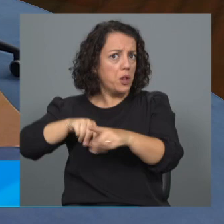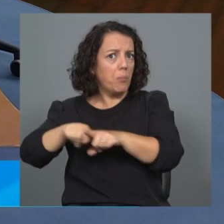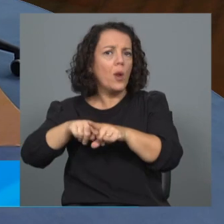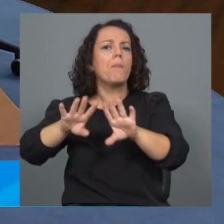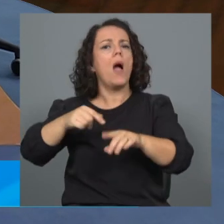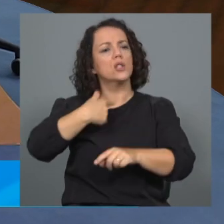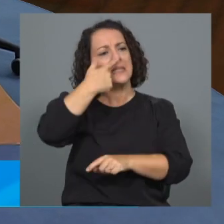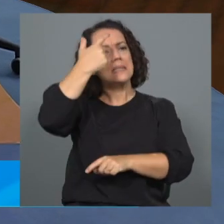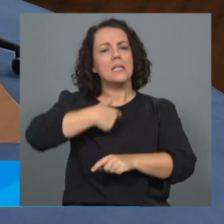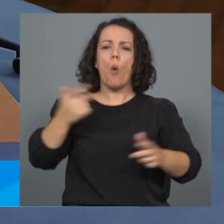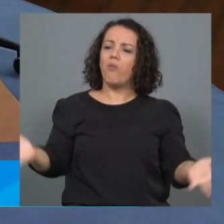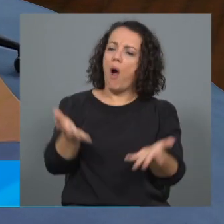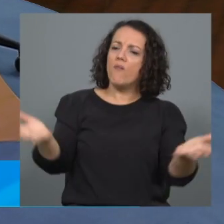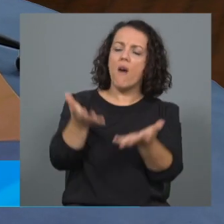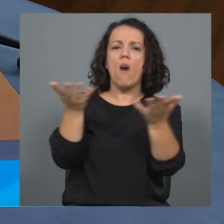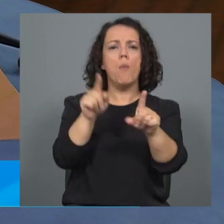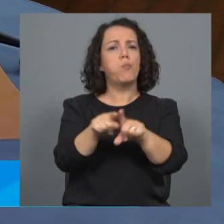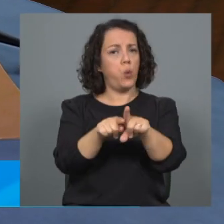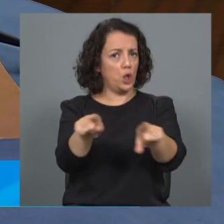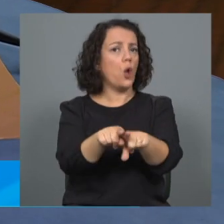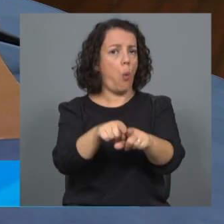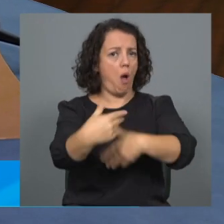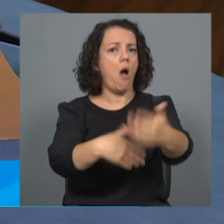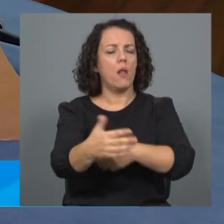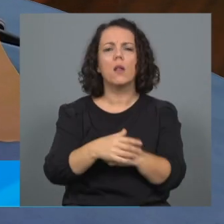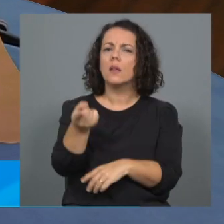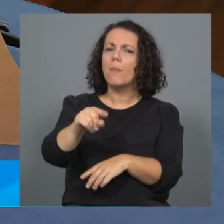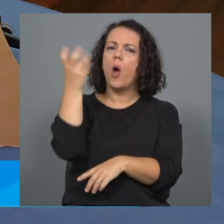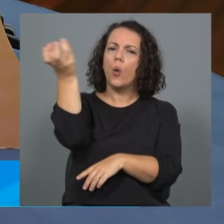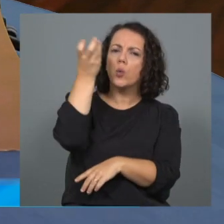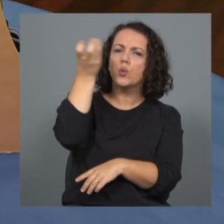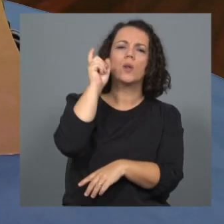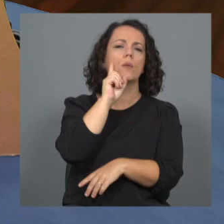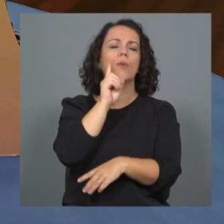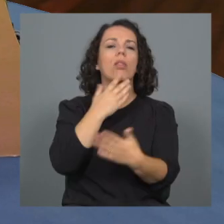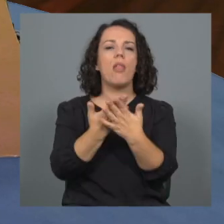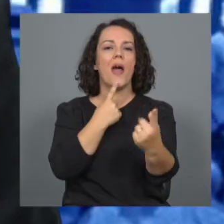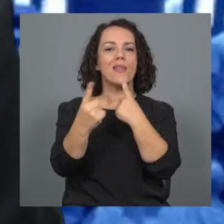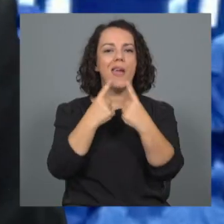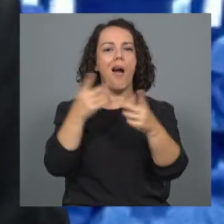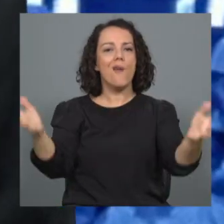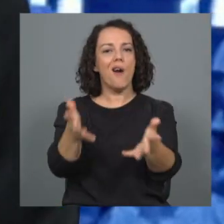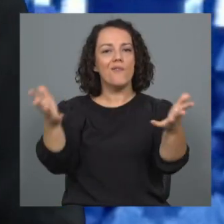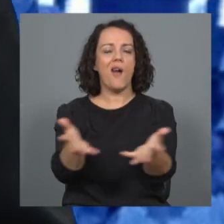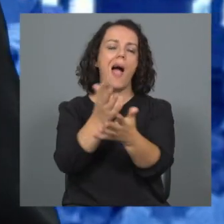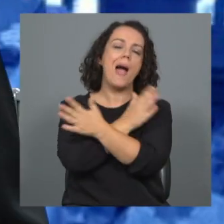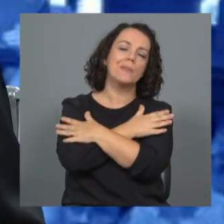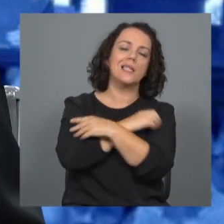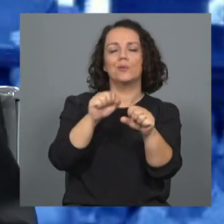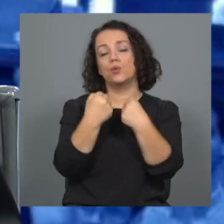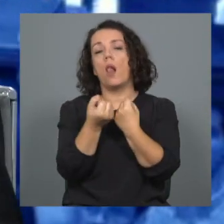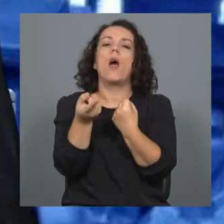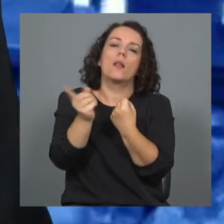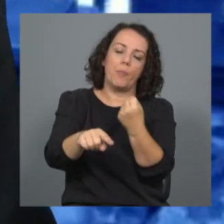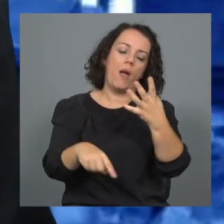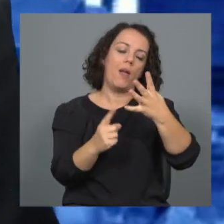coisa. A cultura é um meio extraordinário de fomentar o diálogo, de fomentar a amizade social, portanto é preciso também perceber que por aí vamos. Bom, e obviamente o diálogo